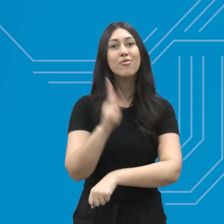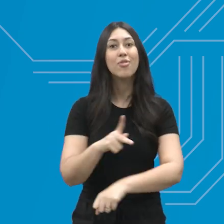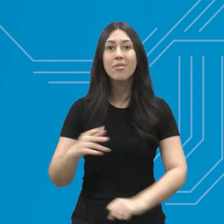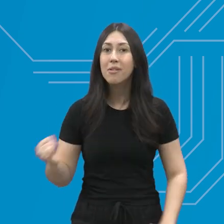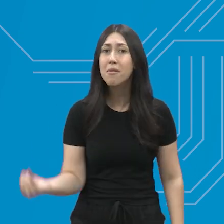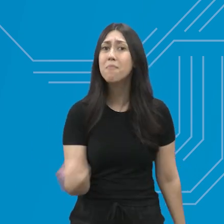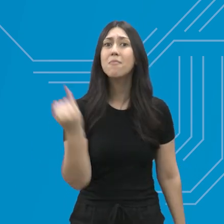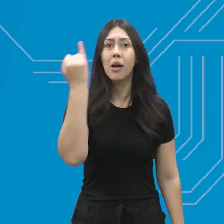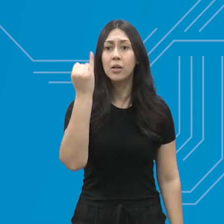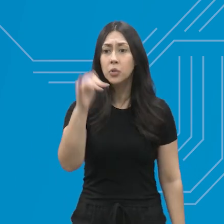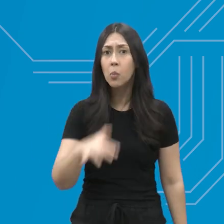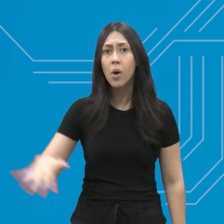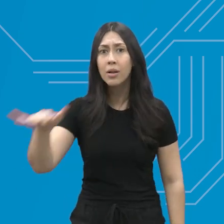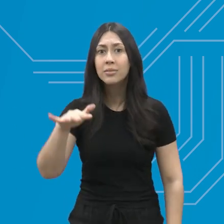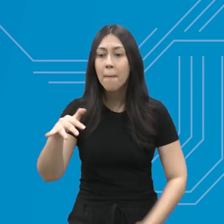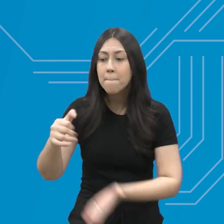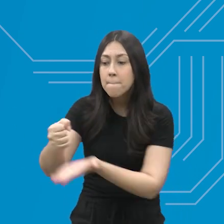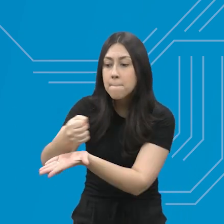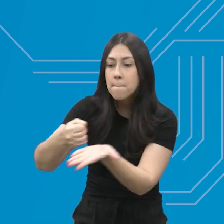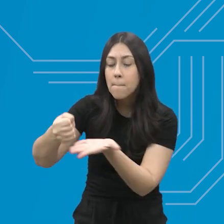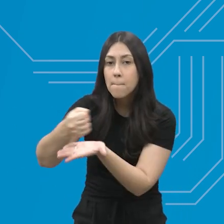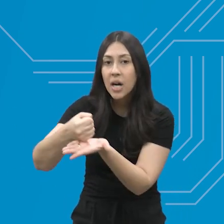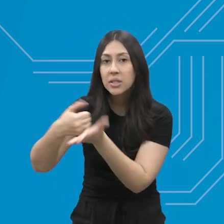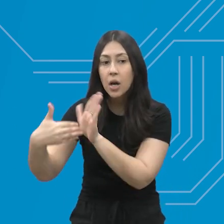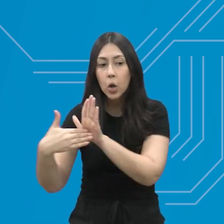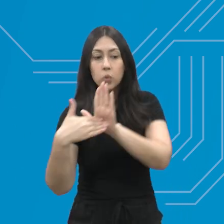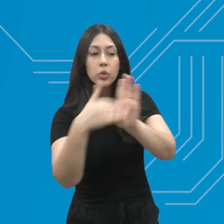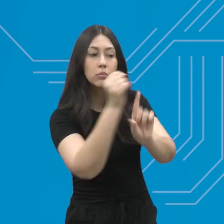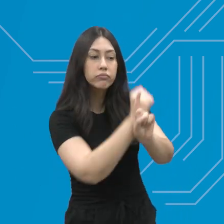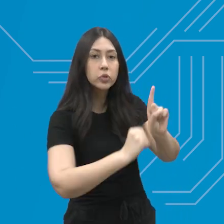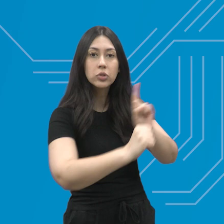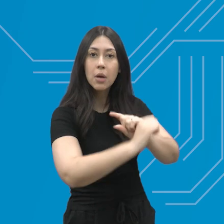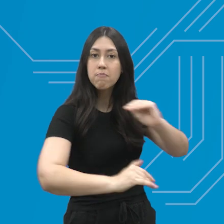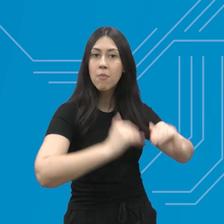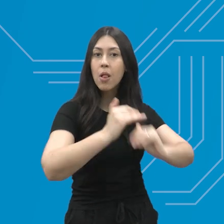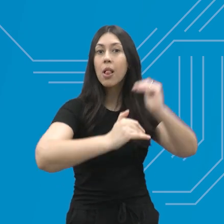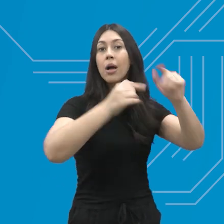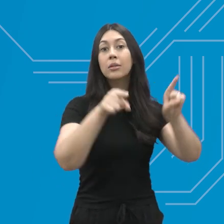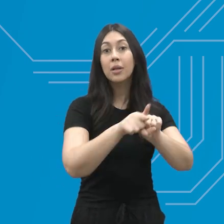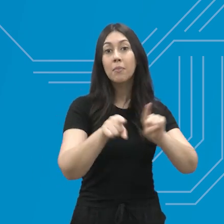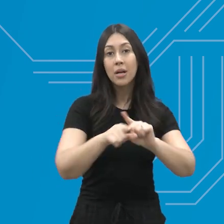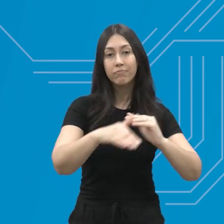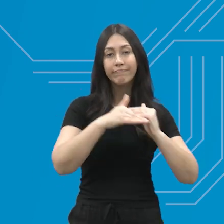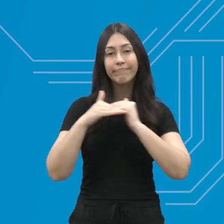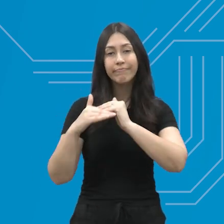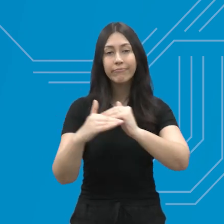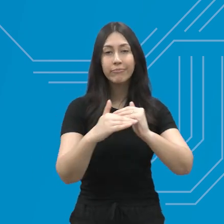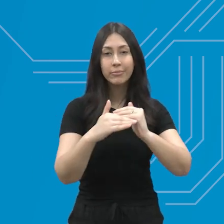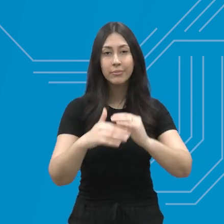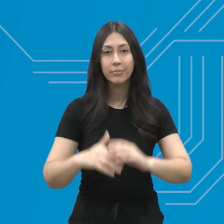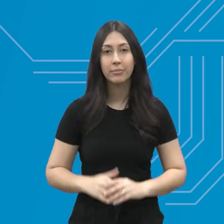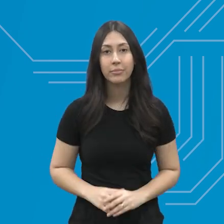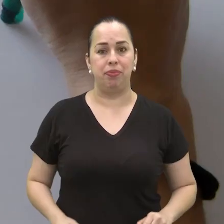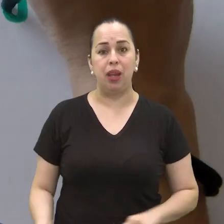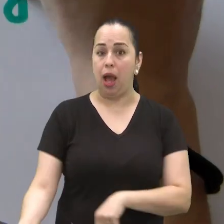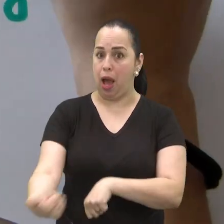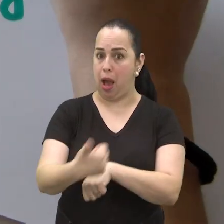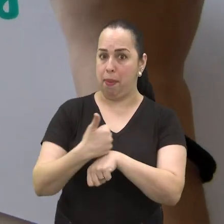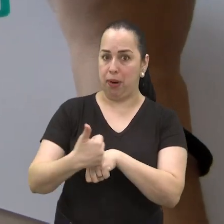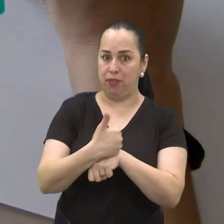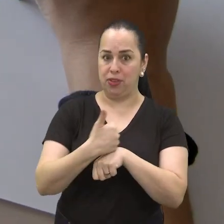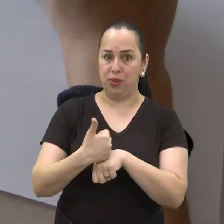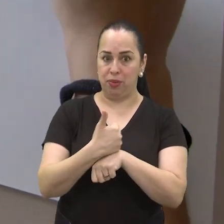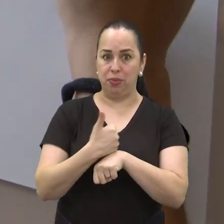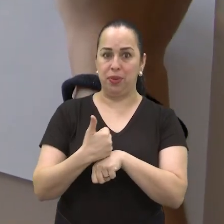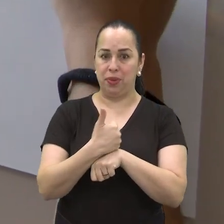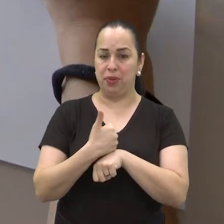professoras e professores, que são a base de uma sociedade que busca desenvolvimento e justiça social. A